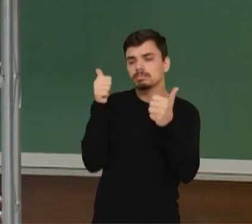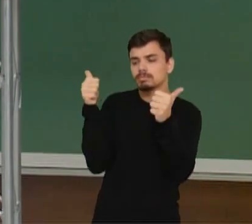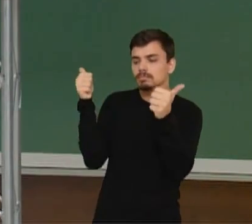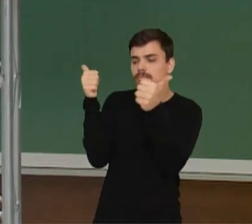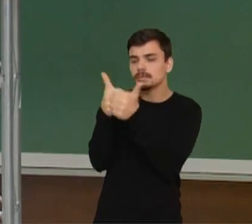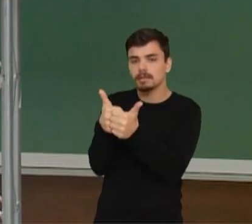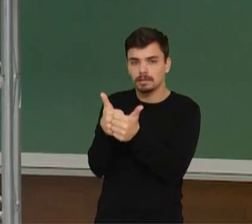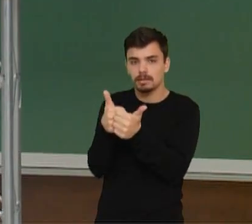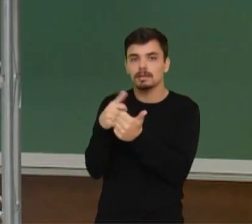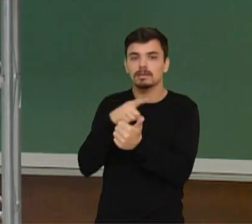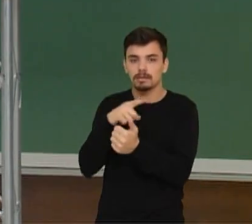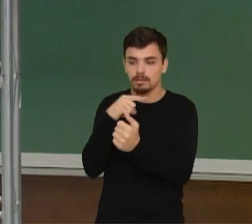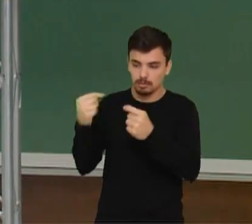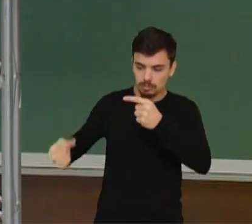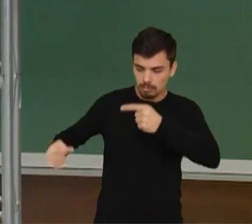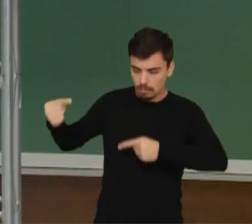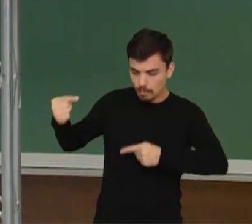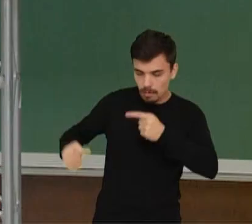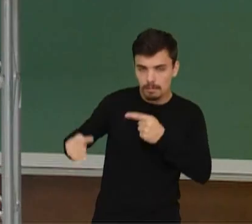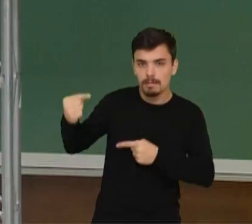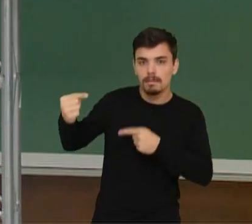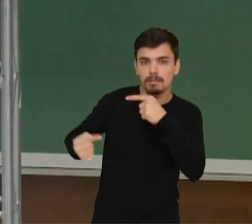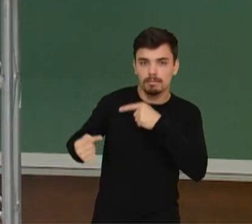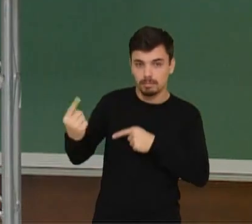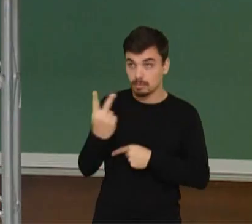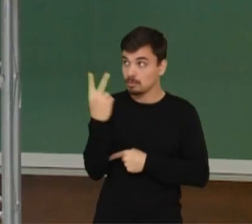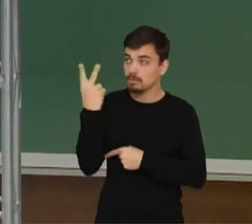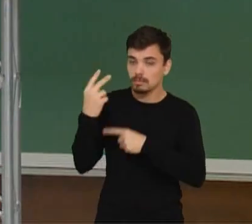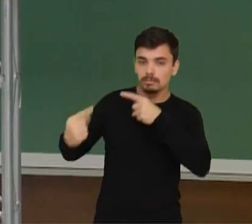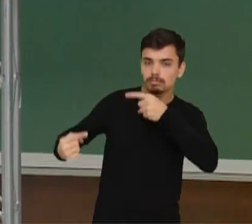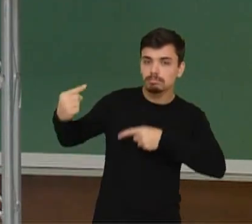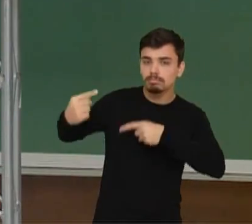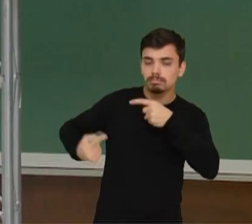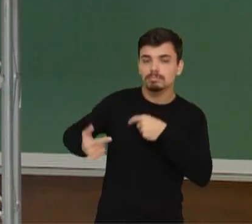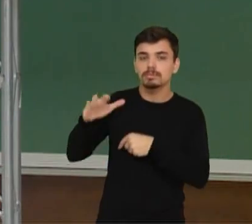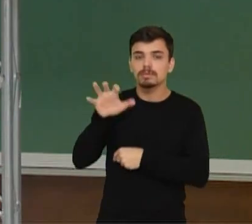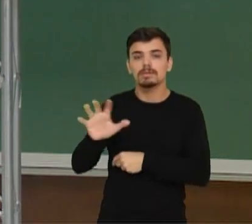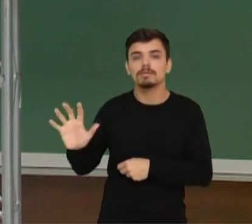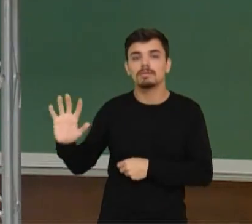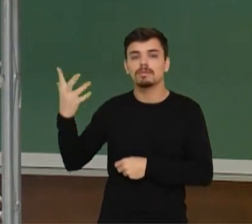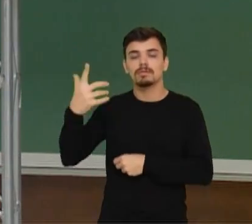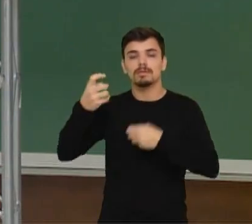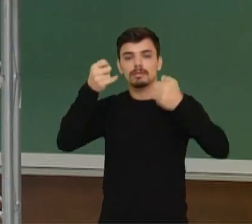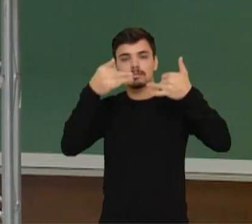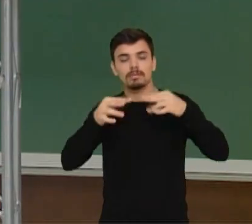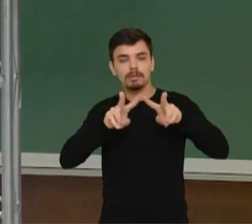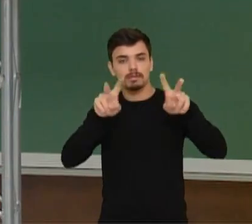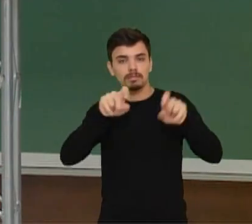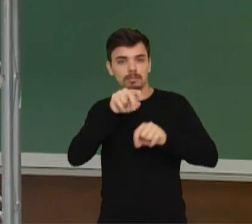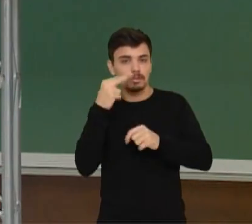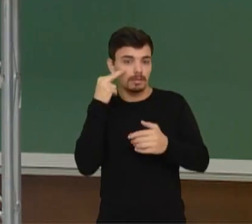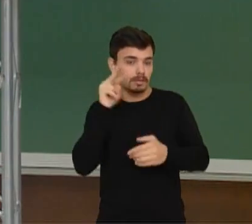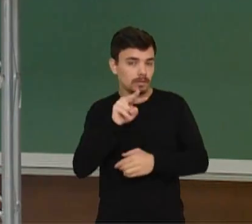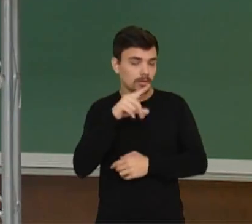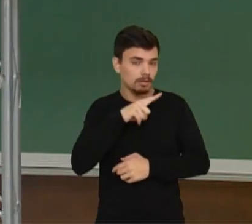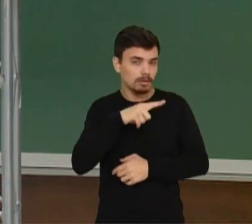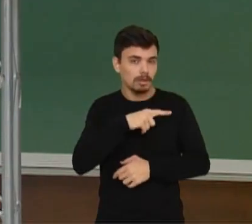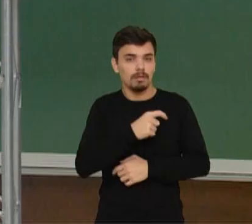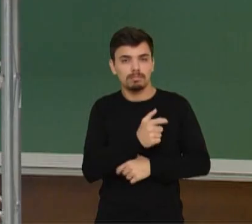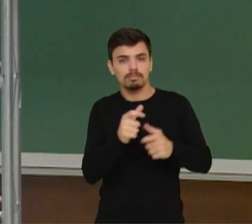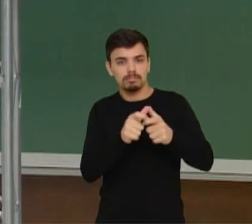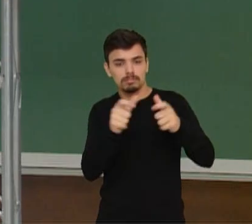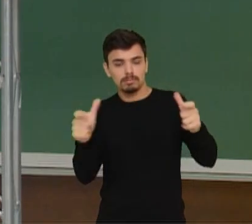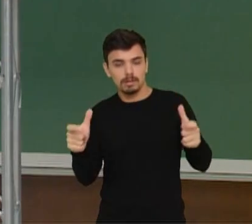elas concorrem uma com a outra, elas disputam alguma coisa. Esse fato nos diz que quando você está vendo, por exemplo, está tendo aumento da